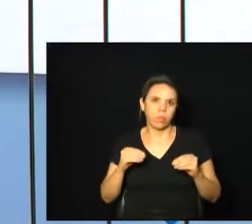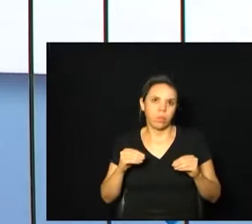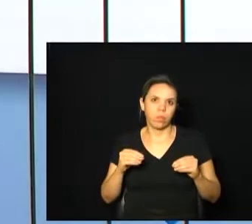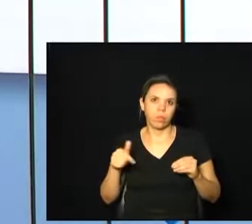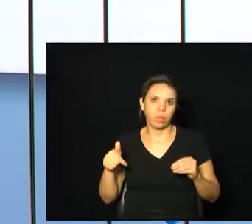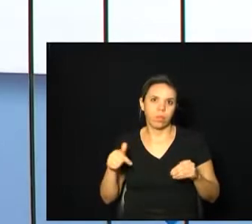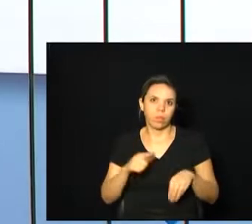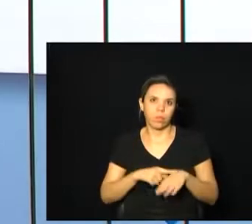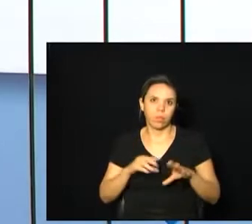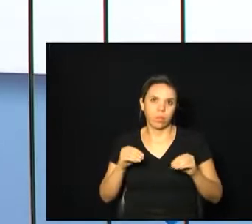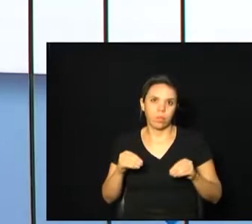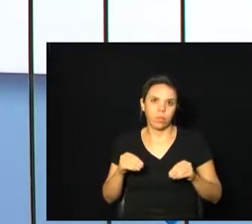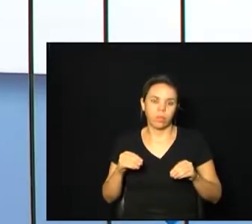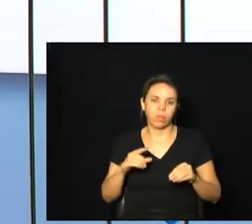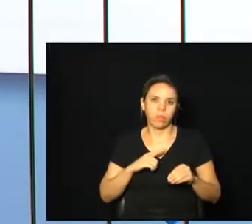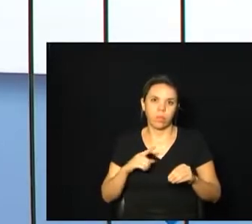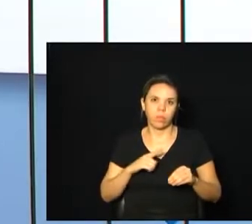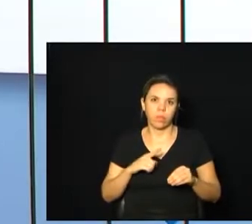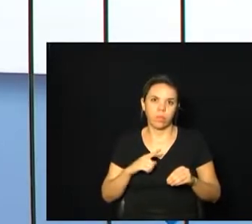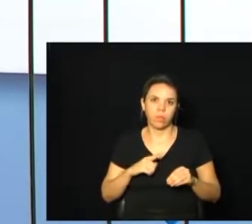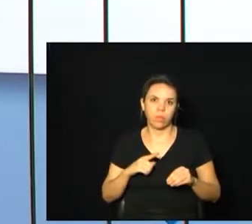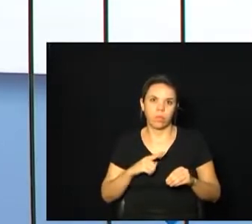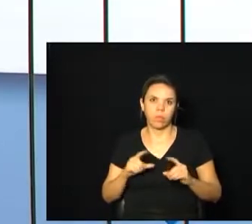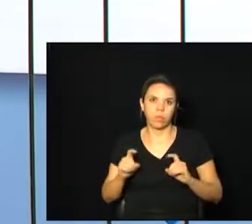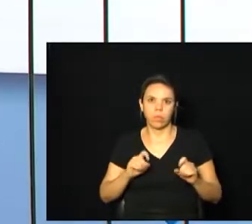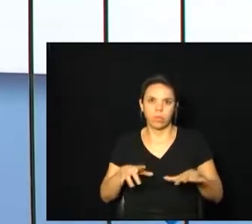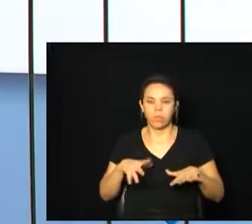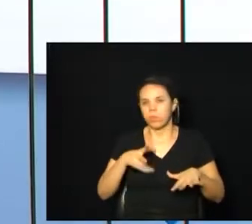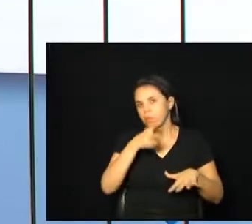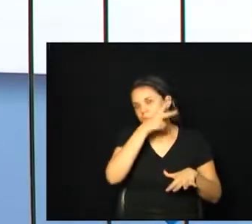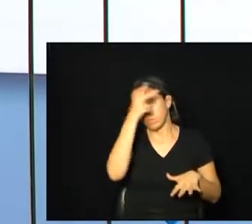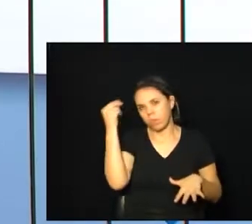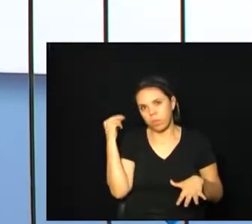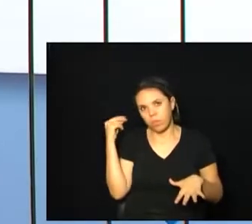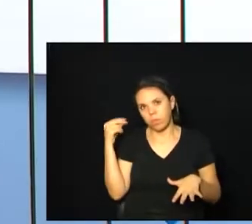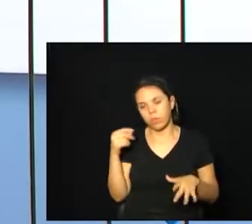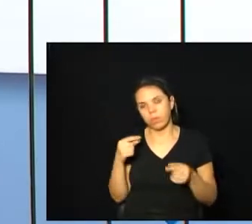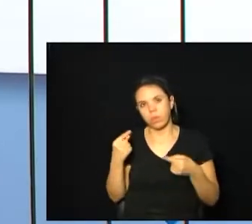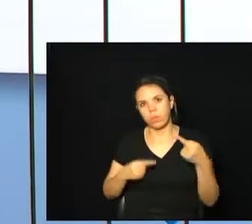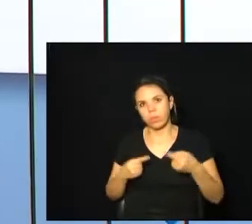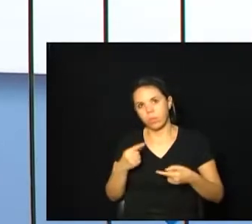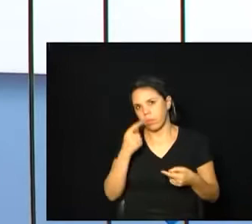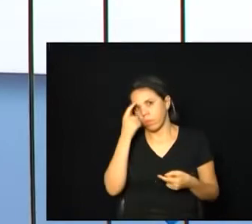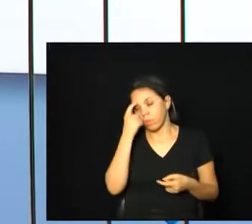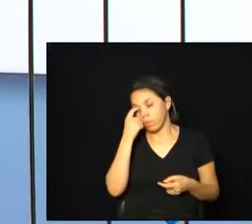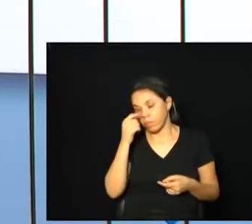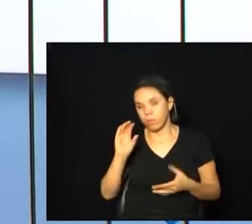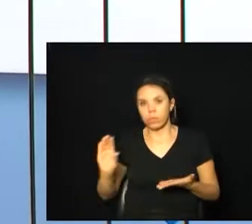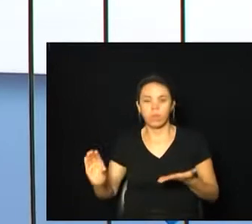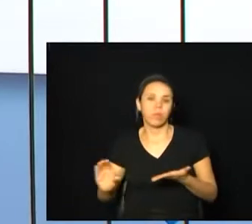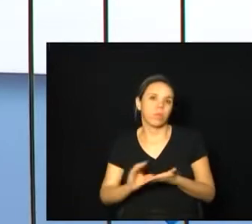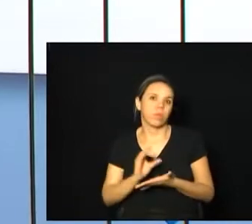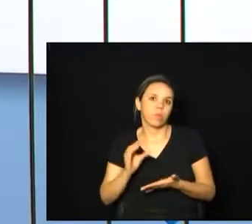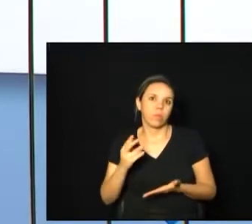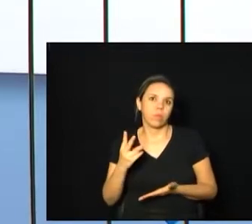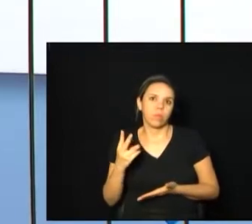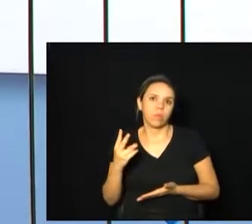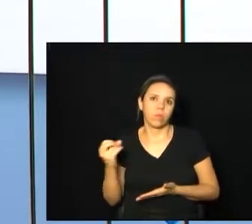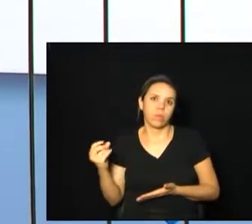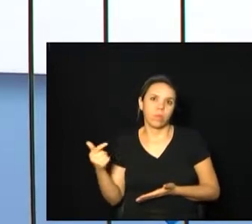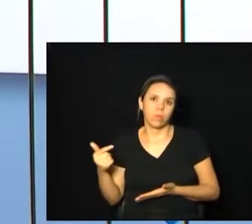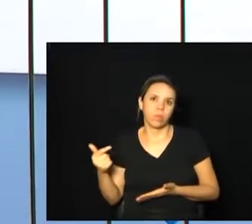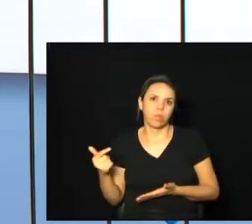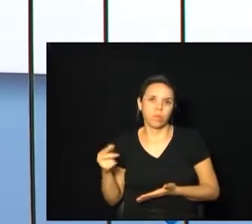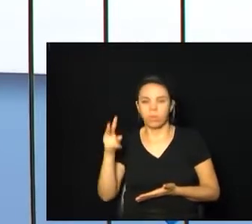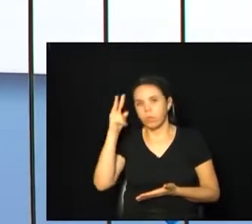das 7h, nós temos a audiência pública que vai discutir o orçamento de 2022. A